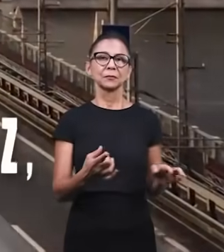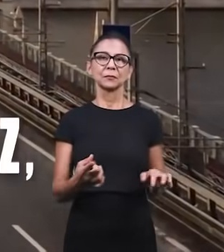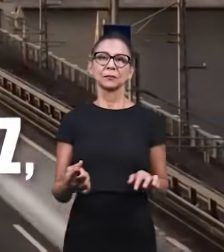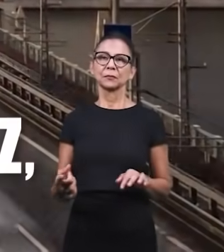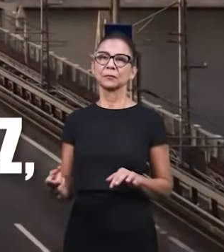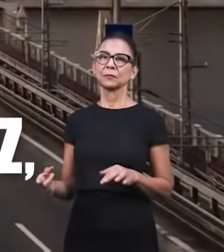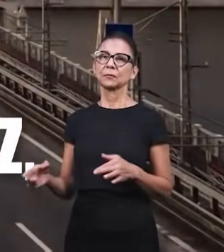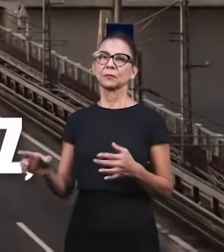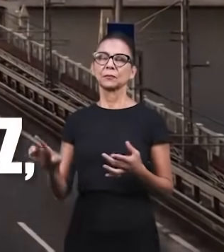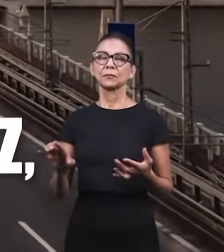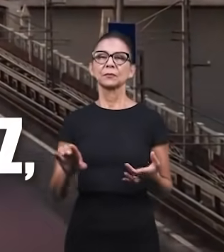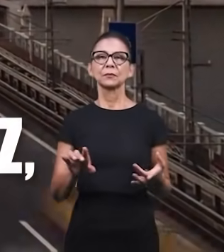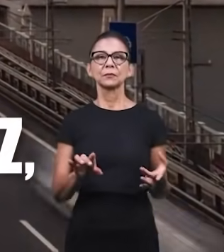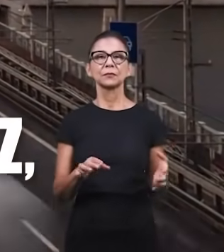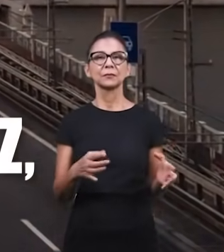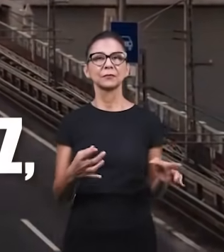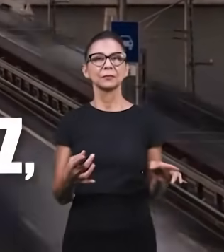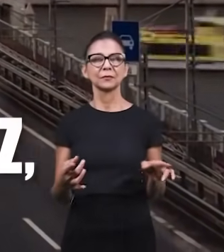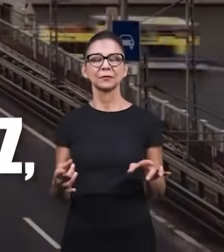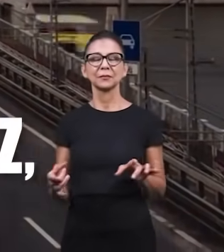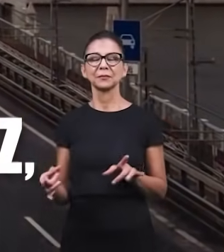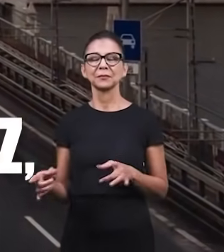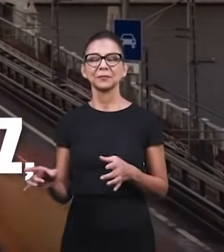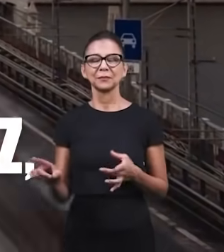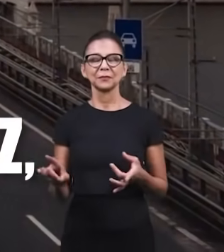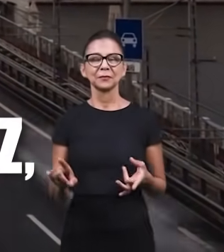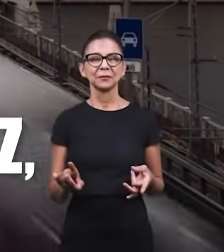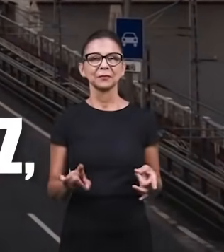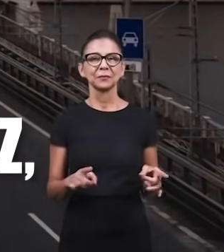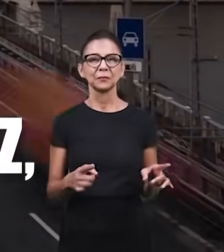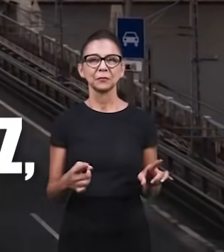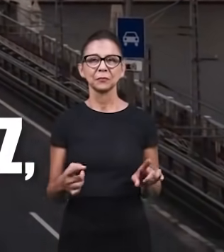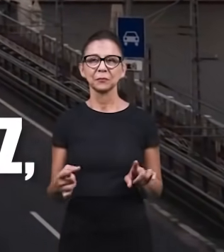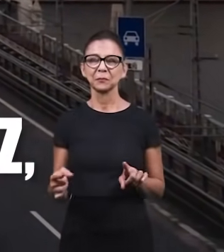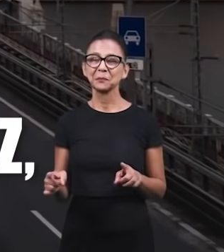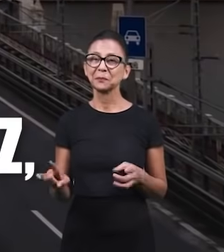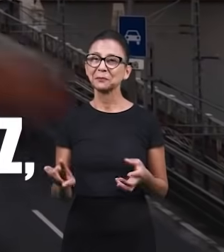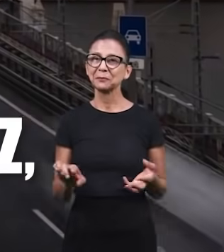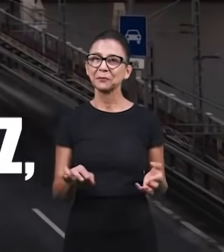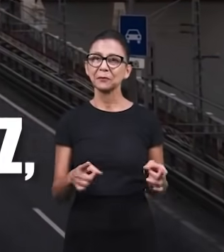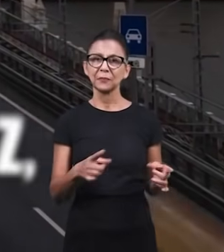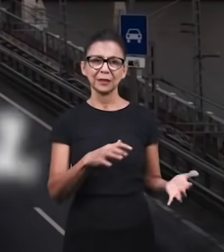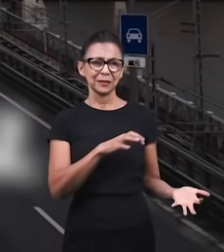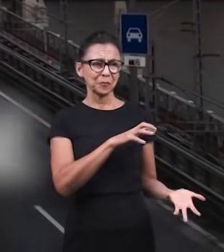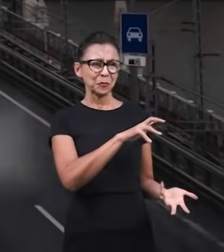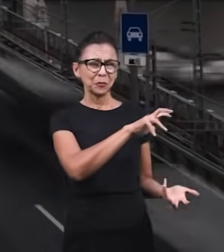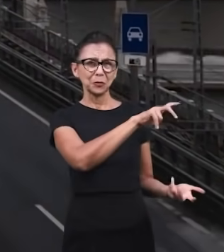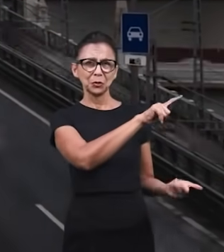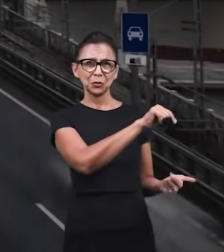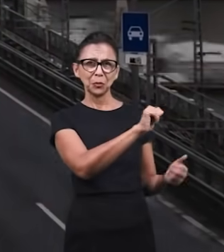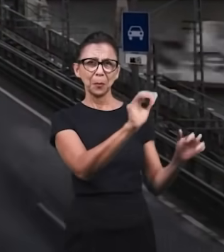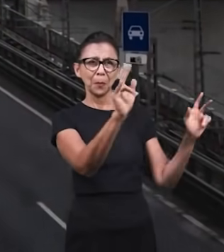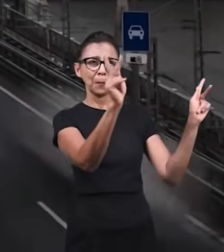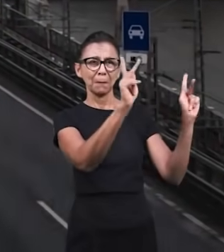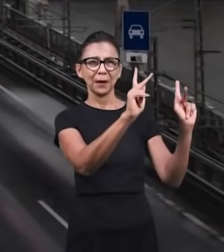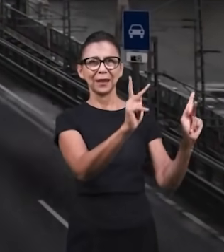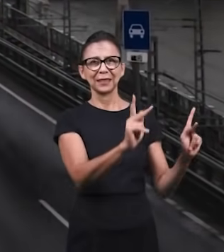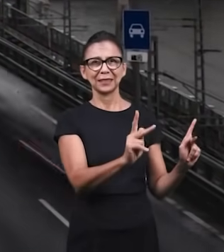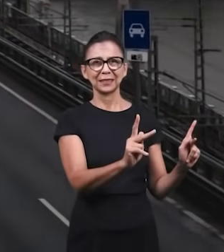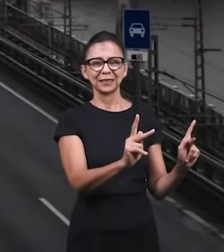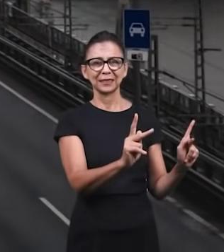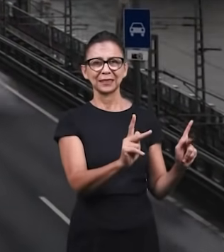Este mundo não tem a sua paz. Este